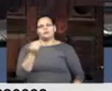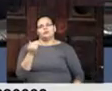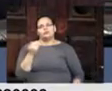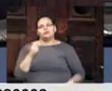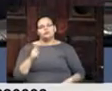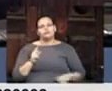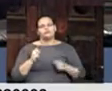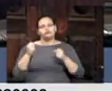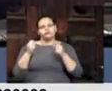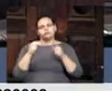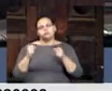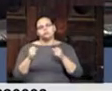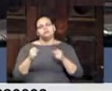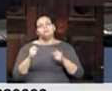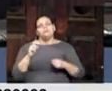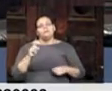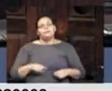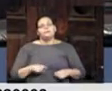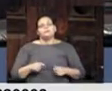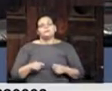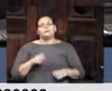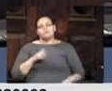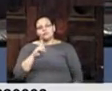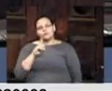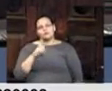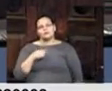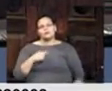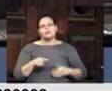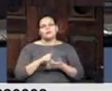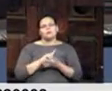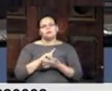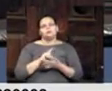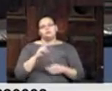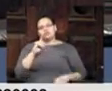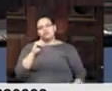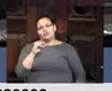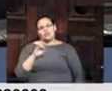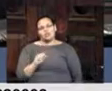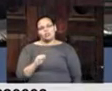movimento pelas diretas já, um pouco antes do processo constituinte.